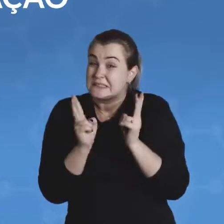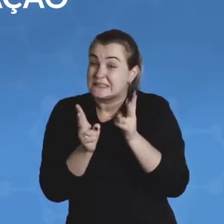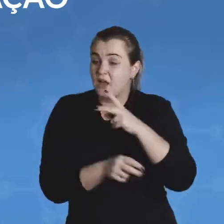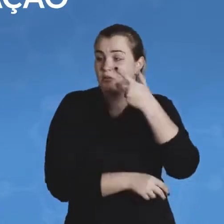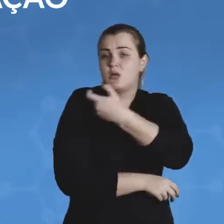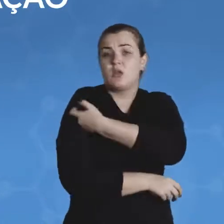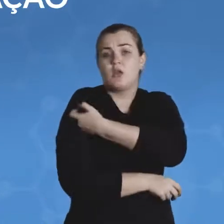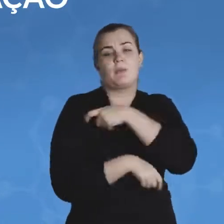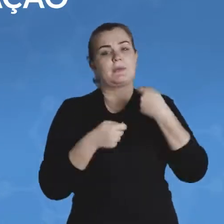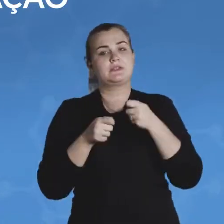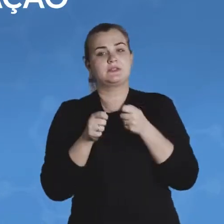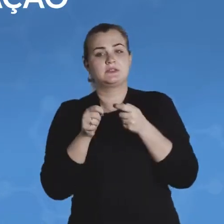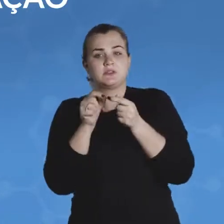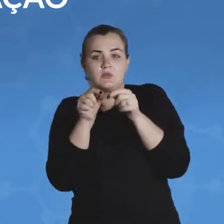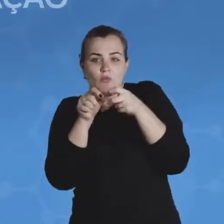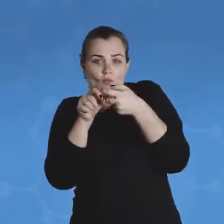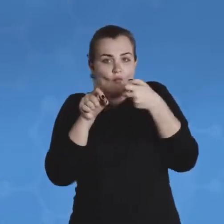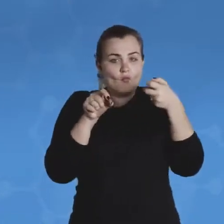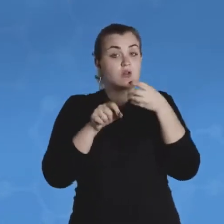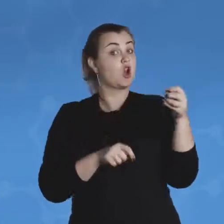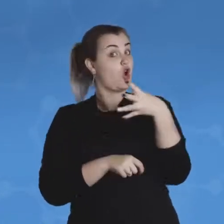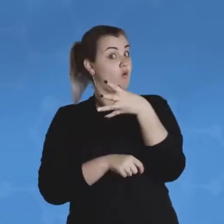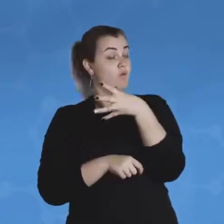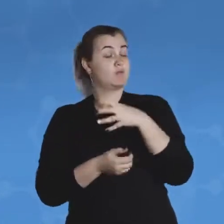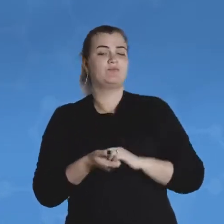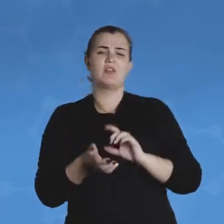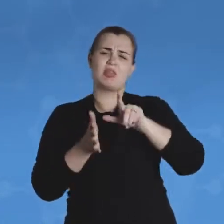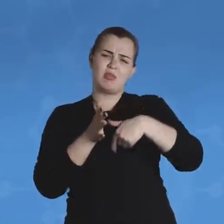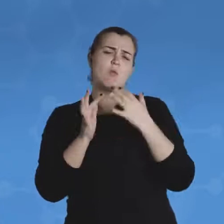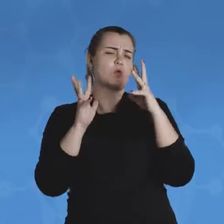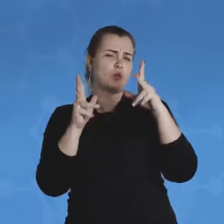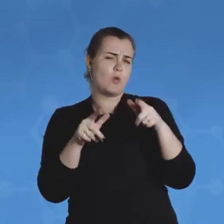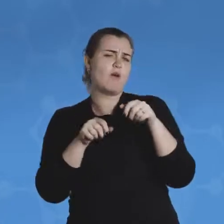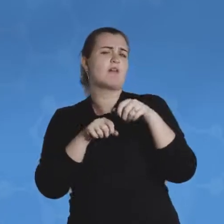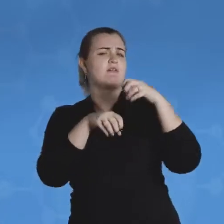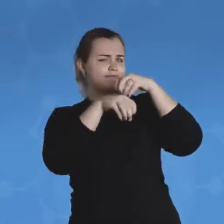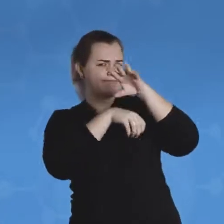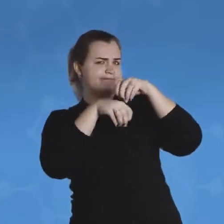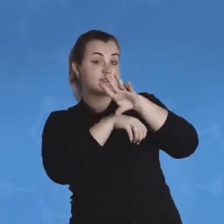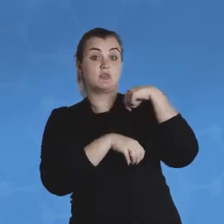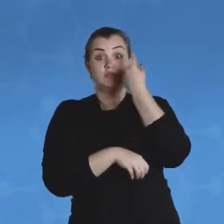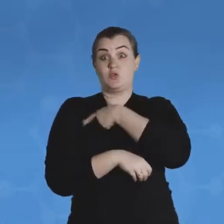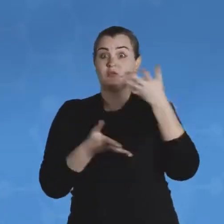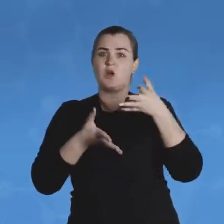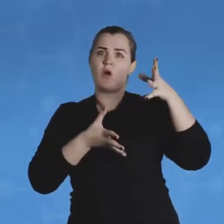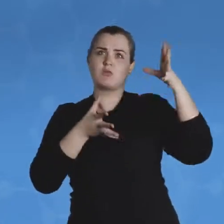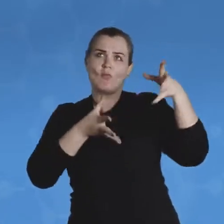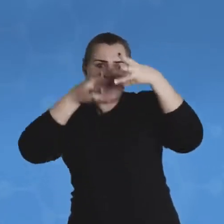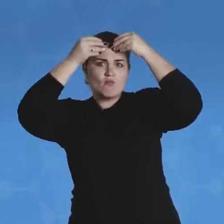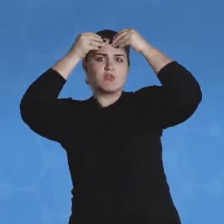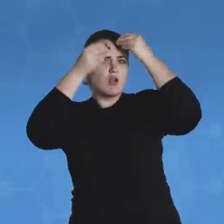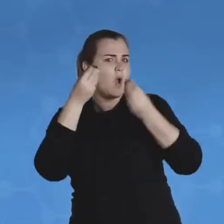utilize uma nova seringa. Depois de todas essas informações, vamos revisar como é feita a aspiração e